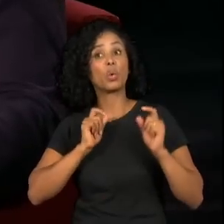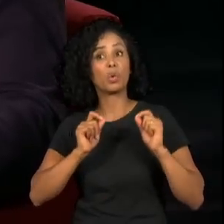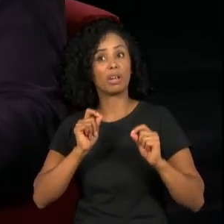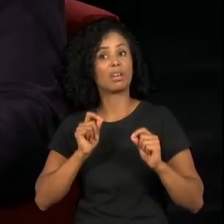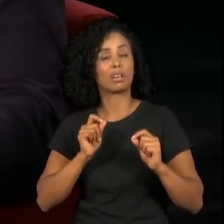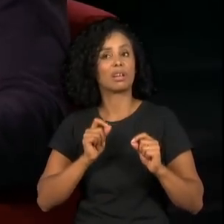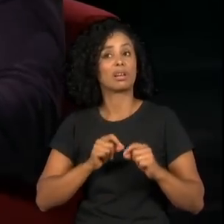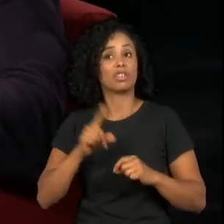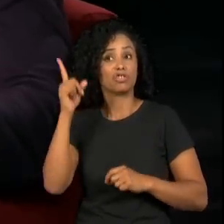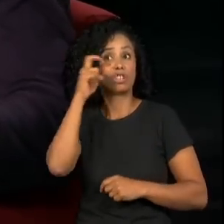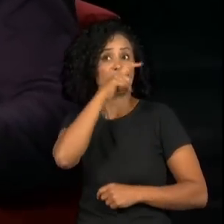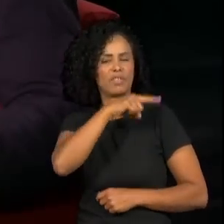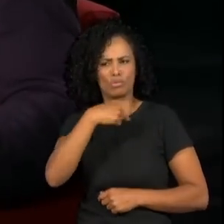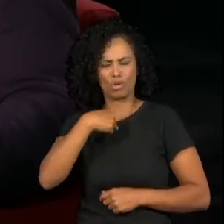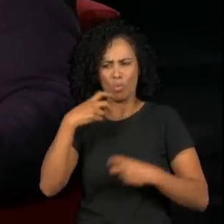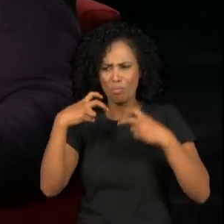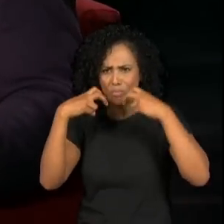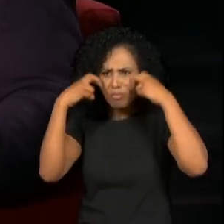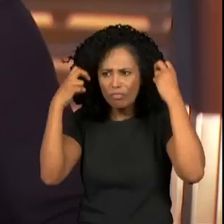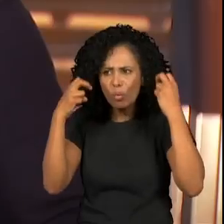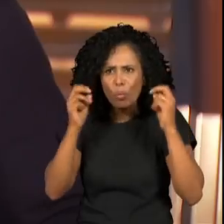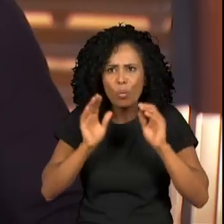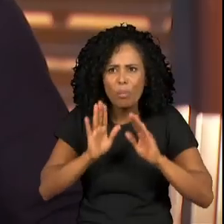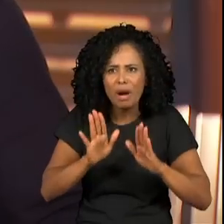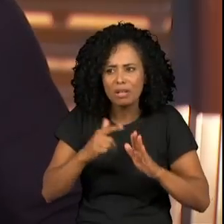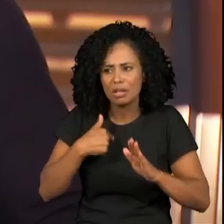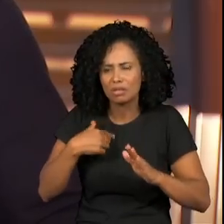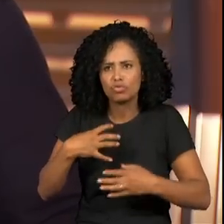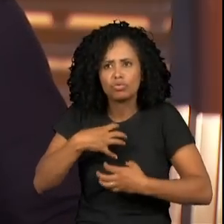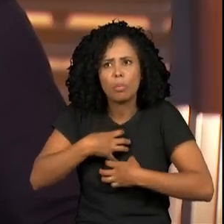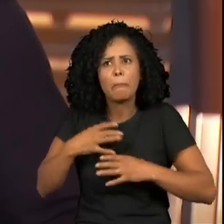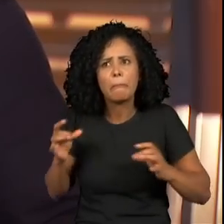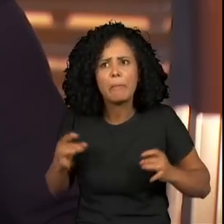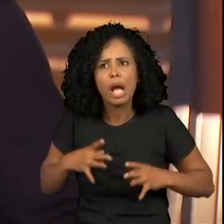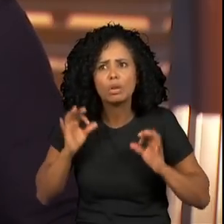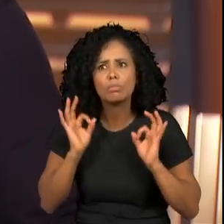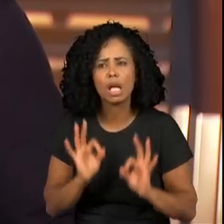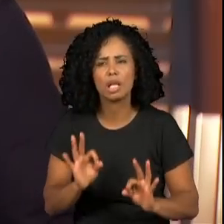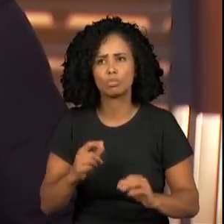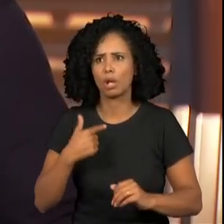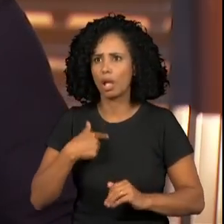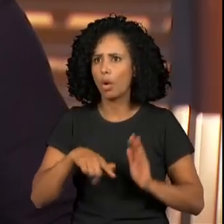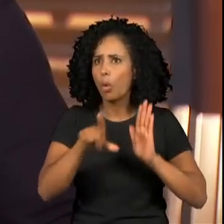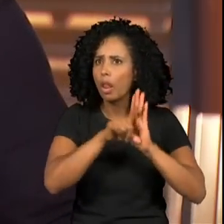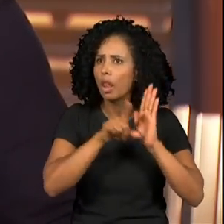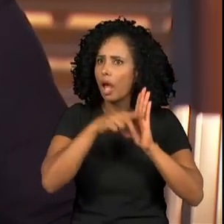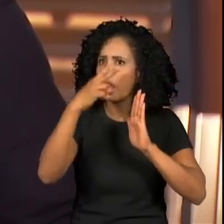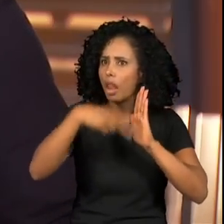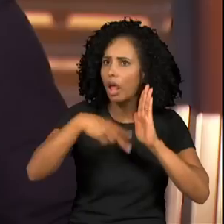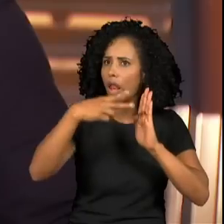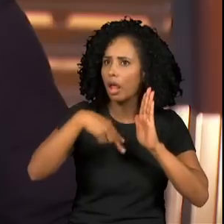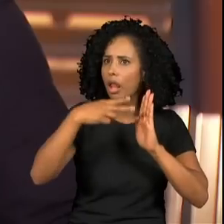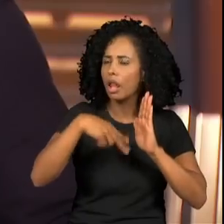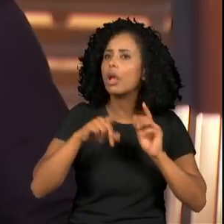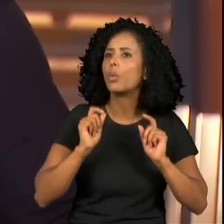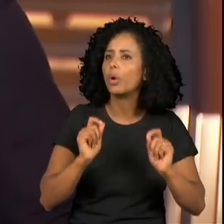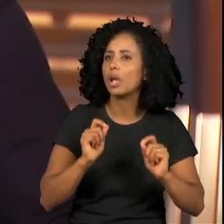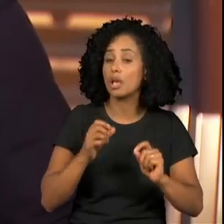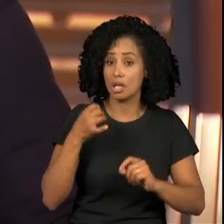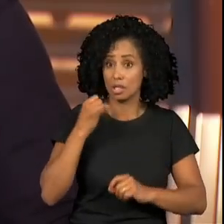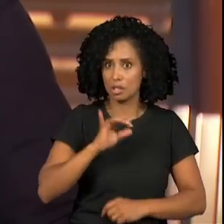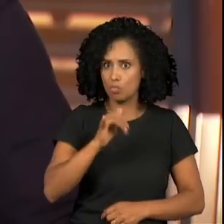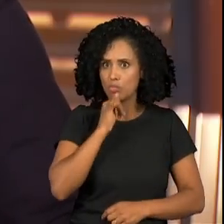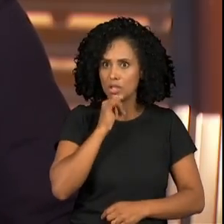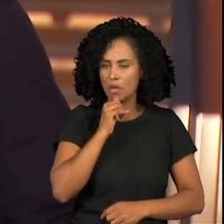tímido. Mas isso me causou um pouco de medo. Porque tem uma parada que eu li na lei que quando é disparado